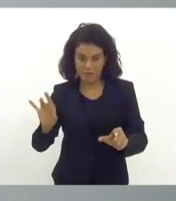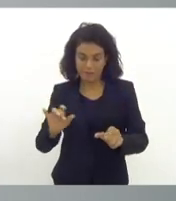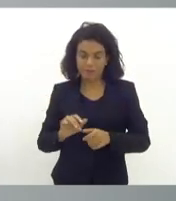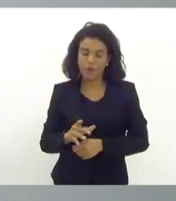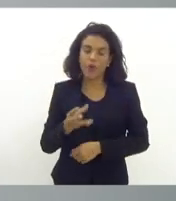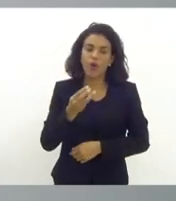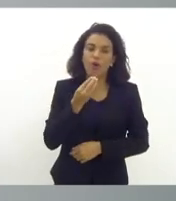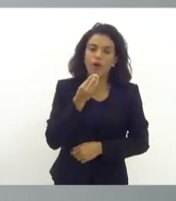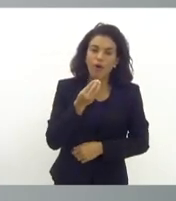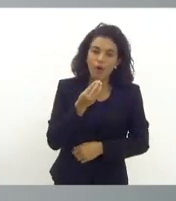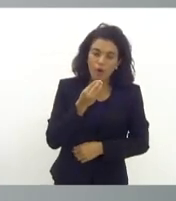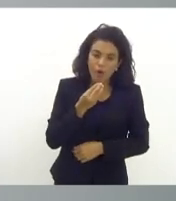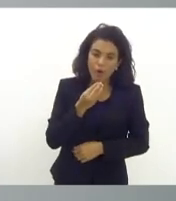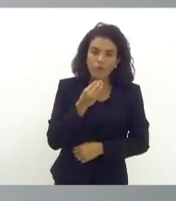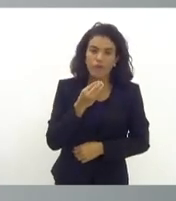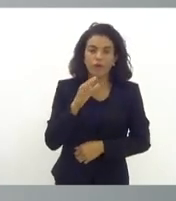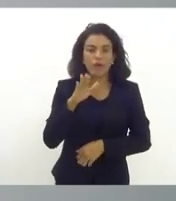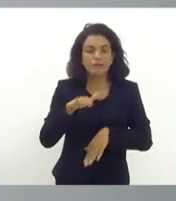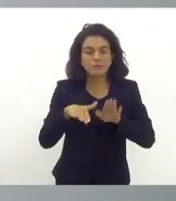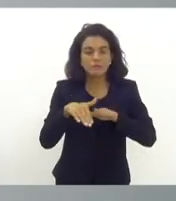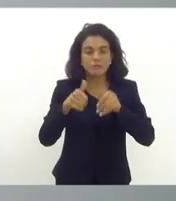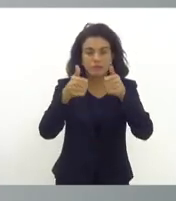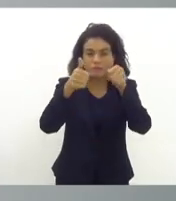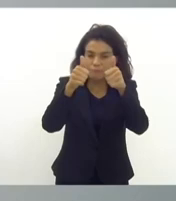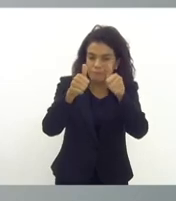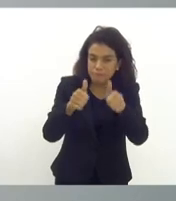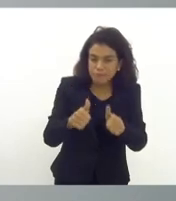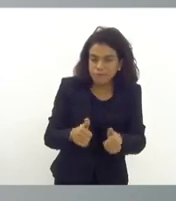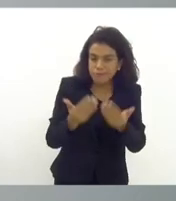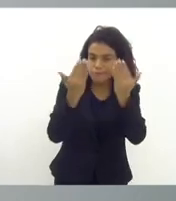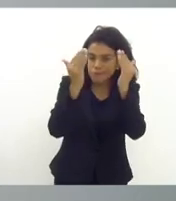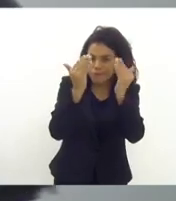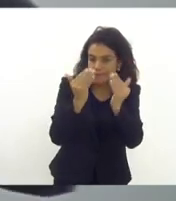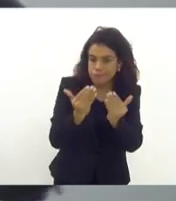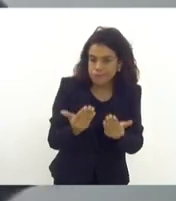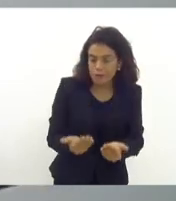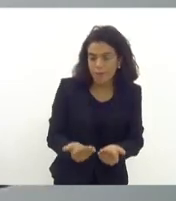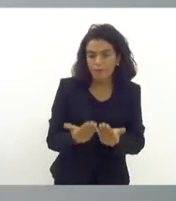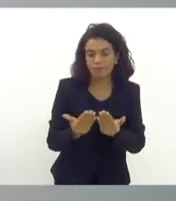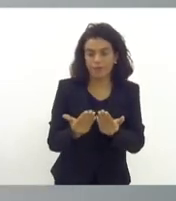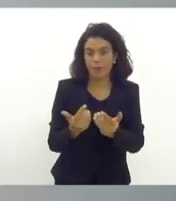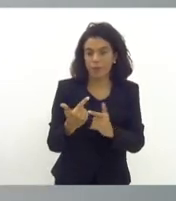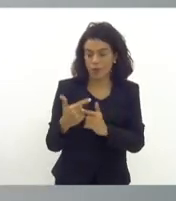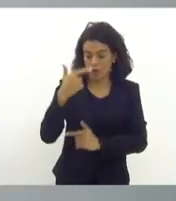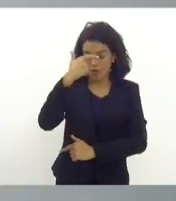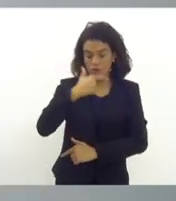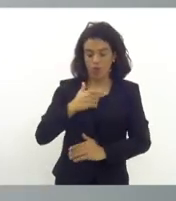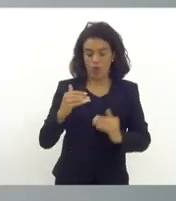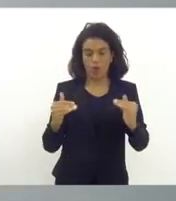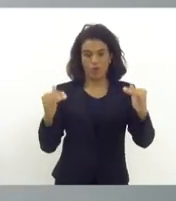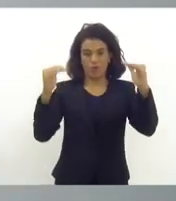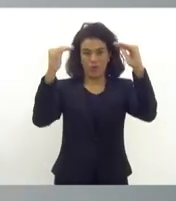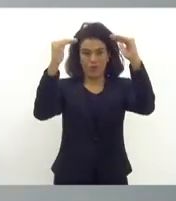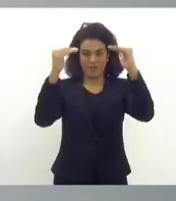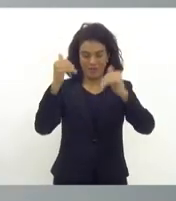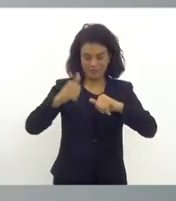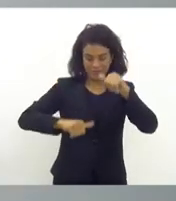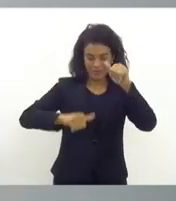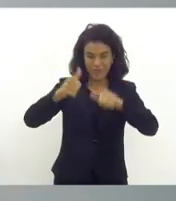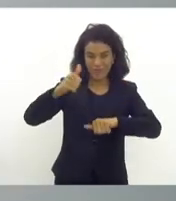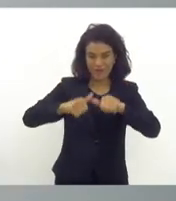é lógico que às vezes para você analisar para que o autoridade que está ali analisando o pedido de um evento